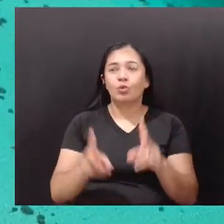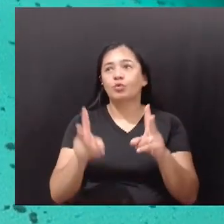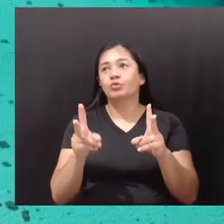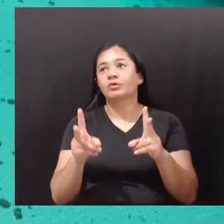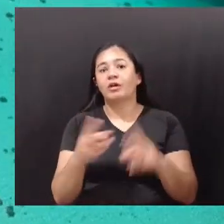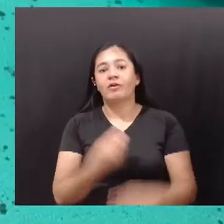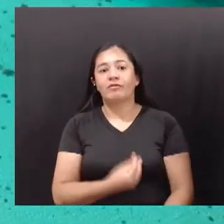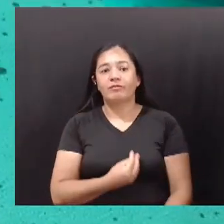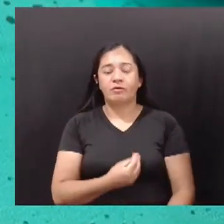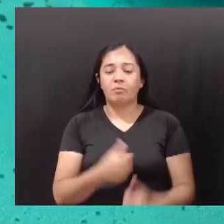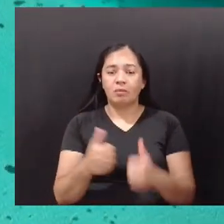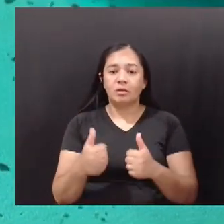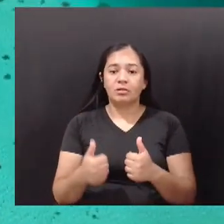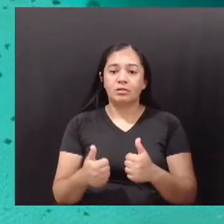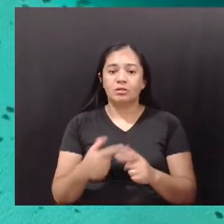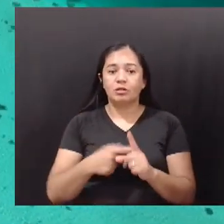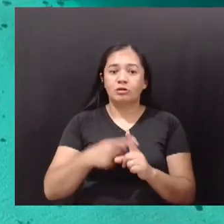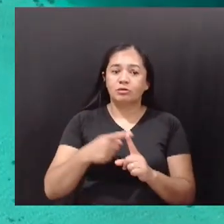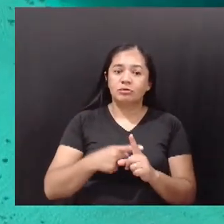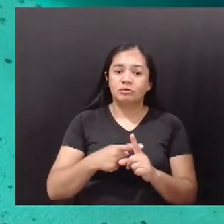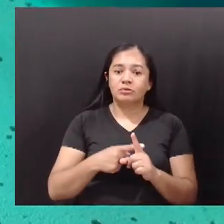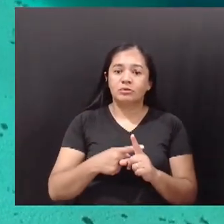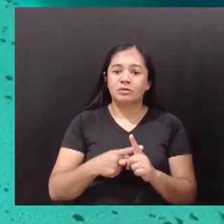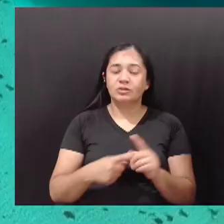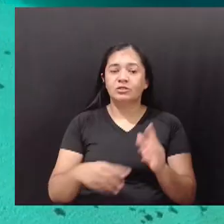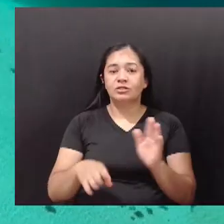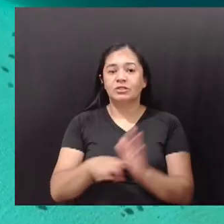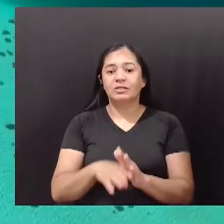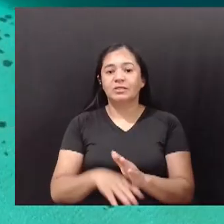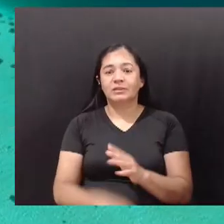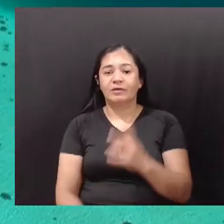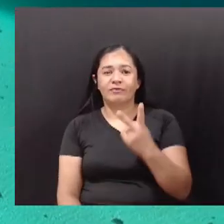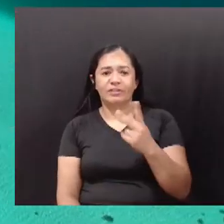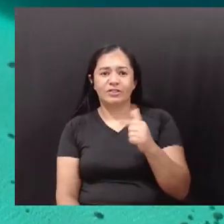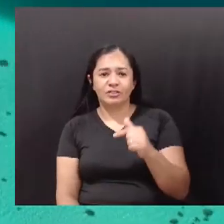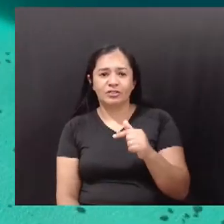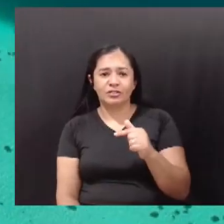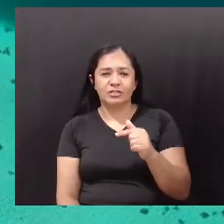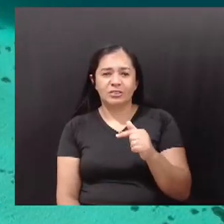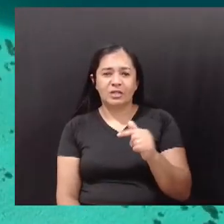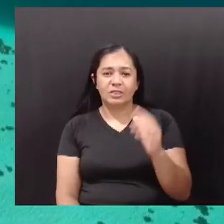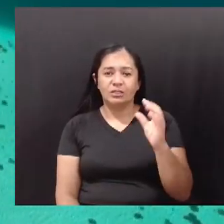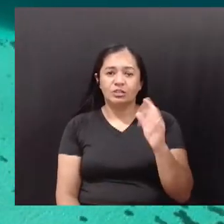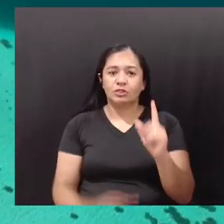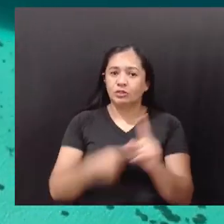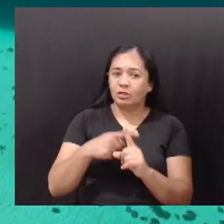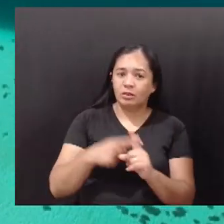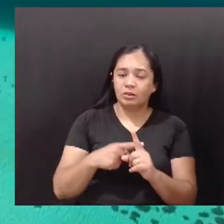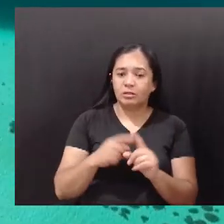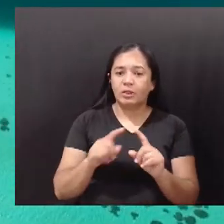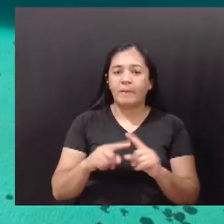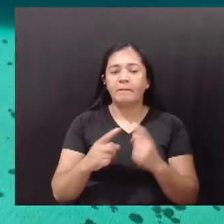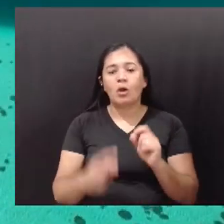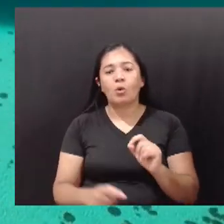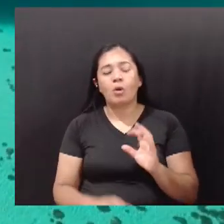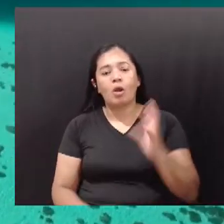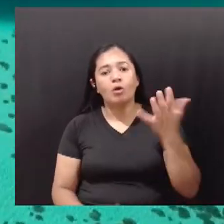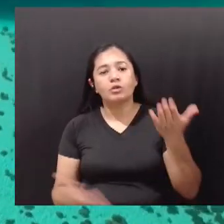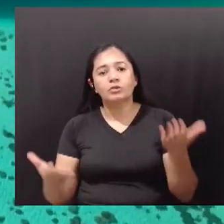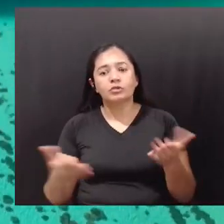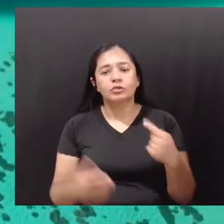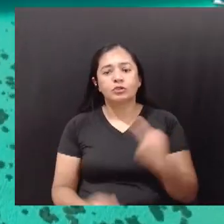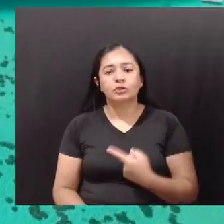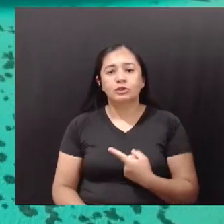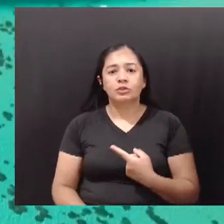com temperaturas abaixo de 27 graus na temperatura da superfície da água. O que está acontecendo agora é que a gente está muito por em